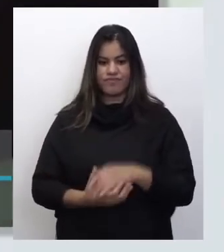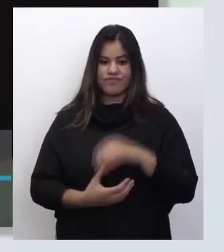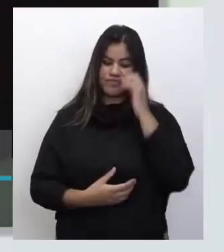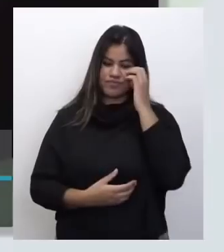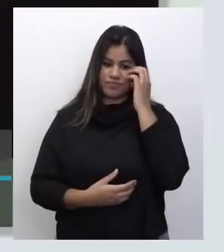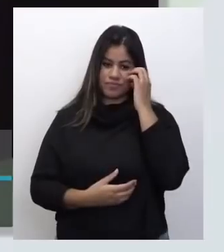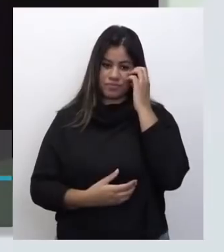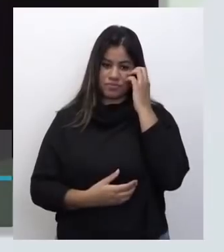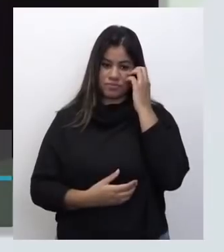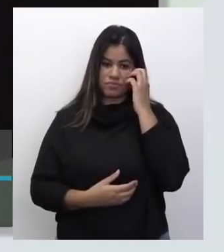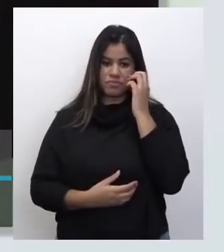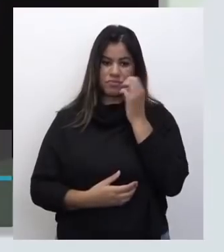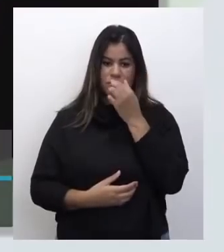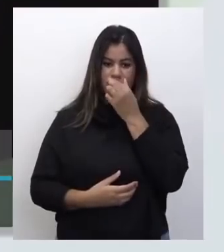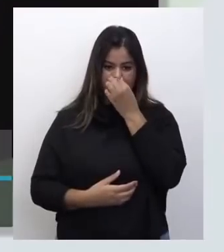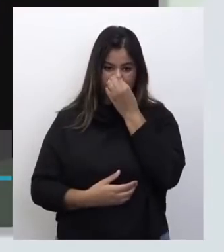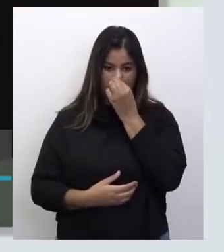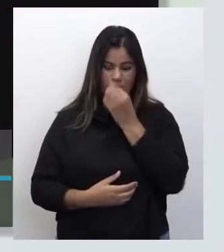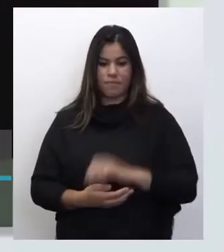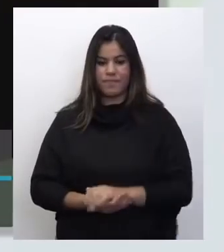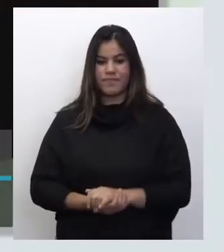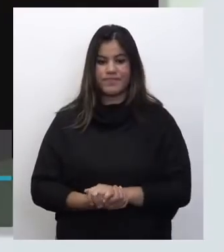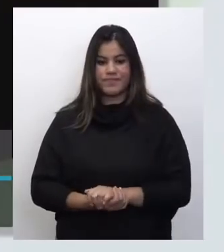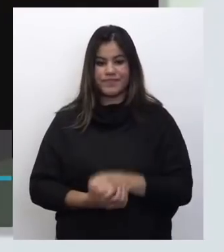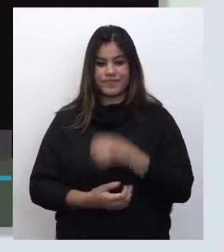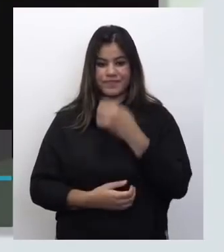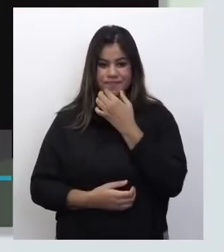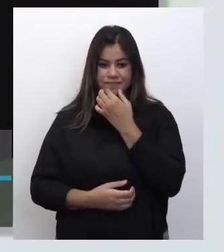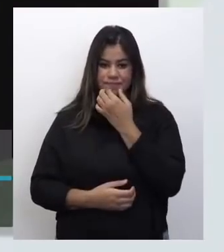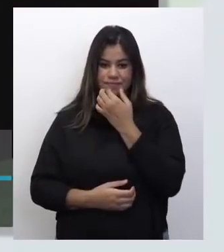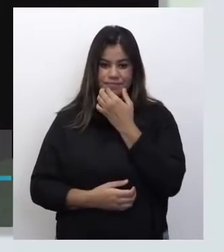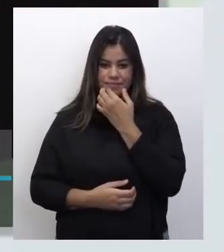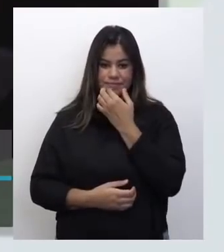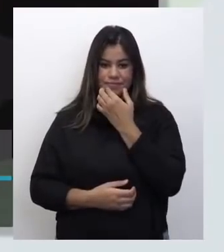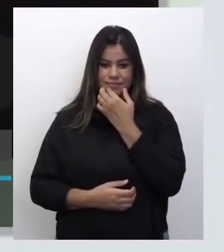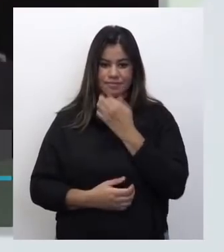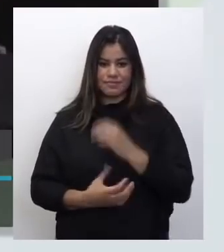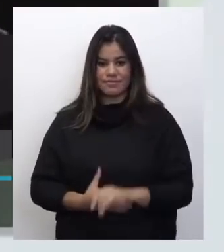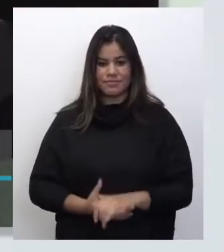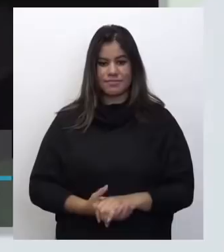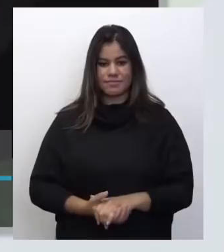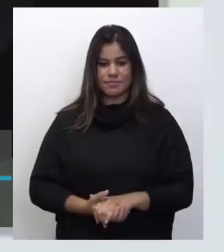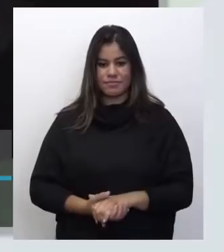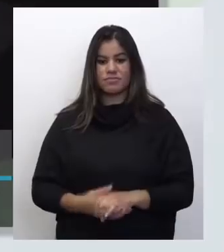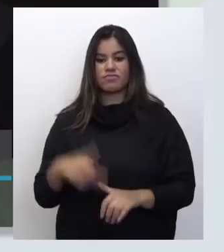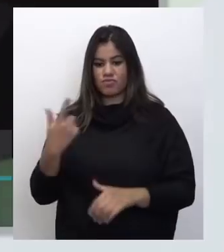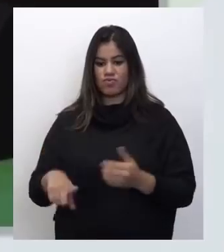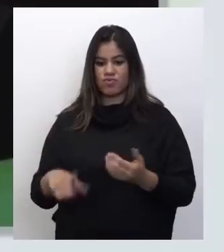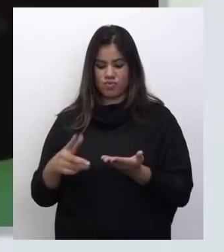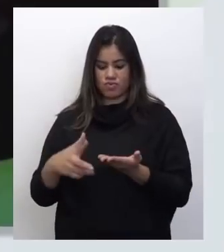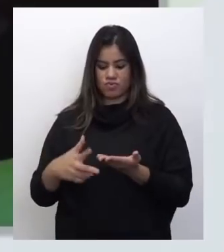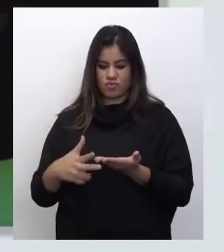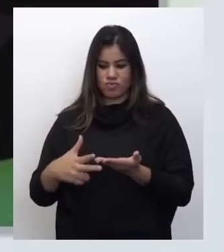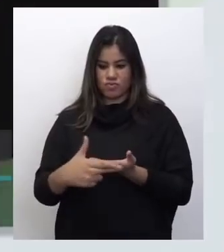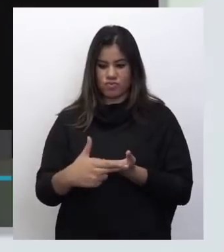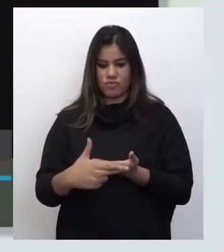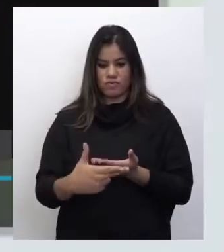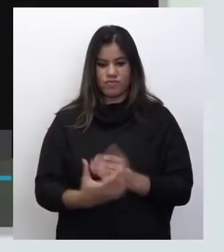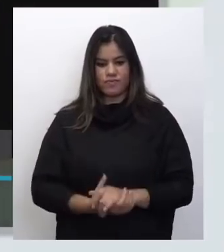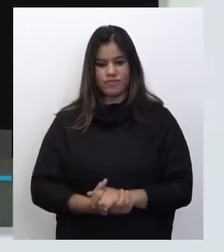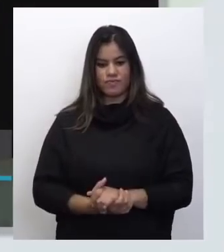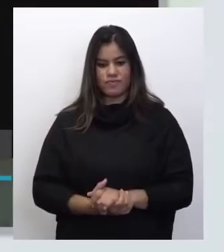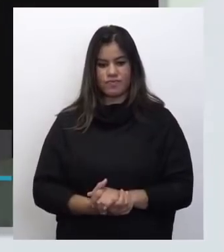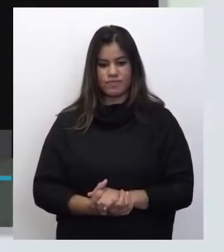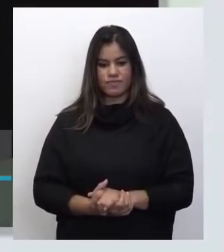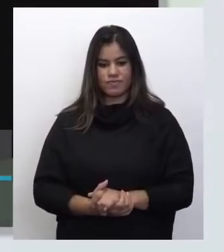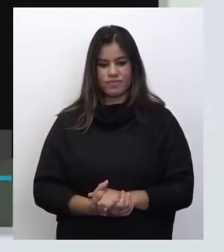Então, ótimo. Aqui vai para os bastidores. E aqui esse outro